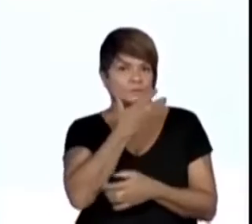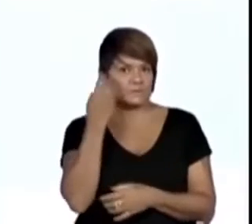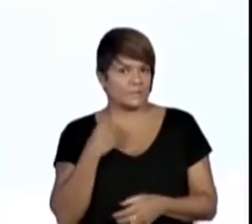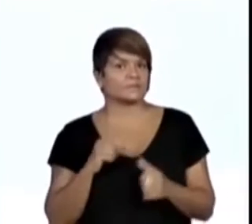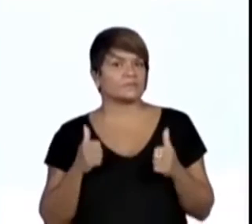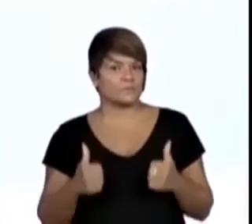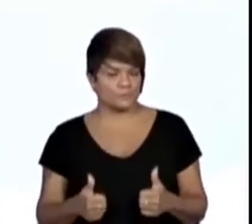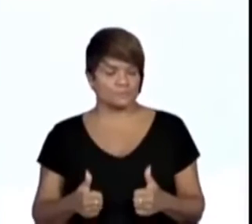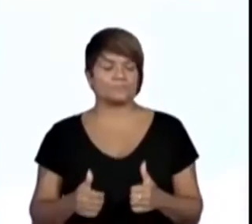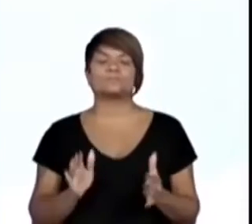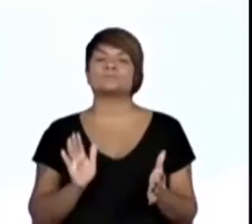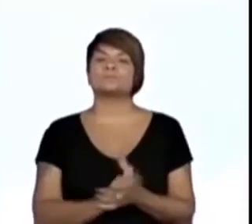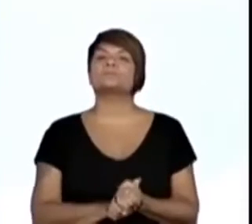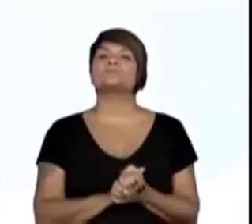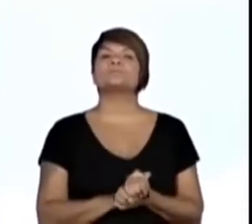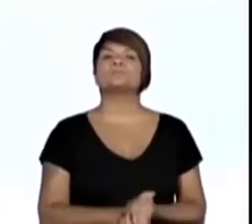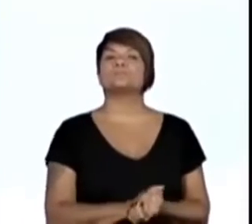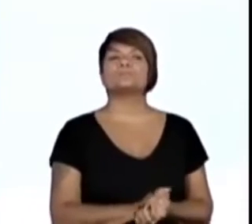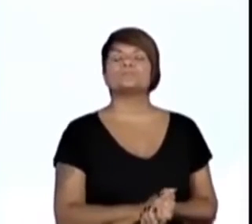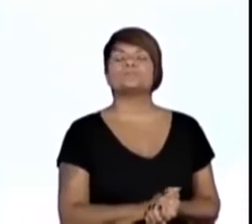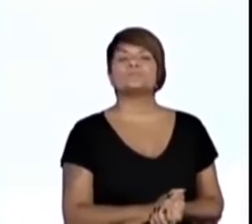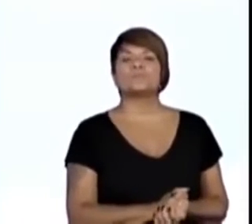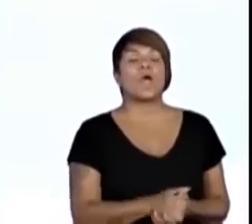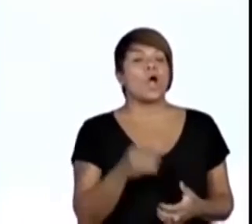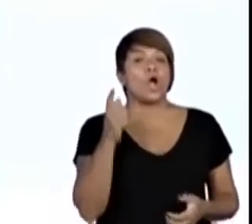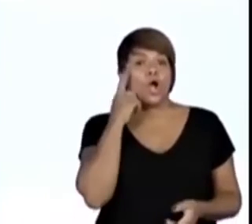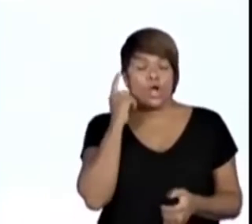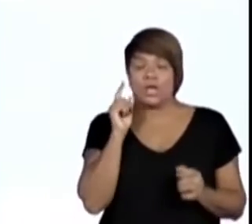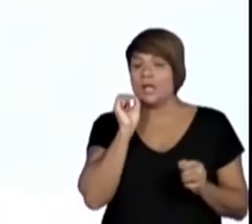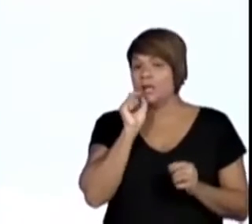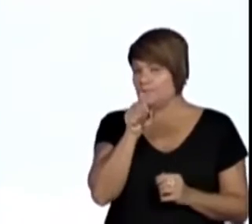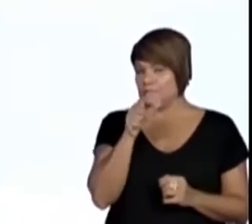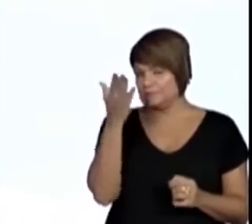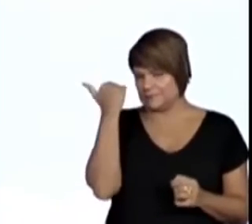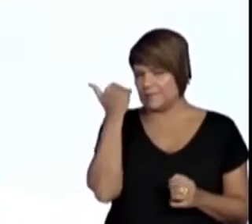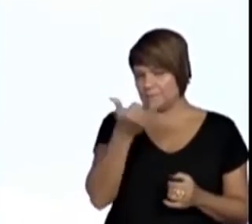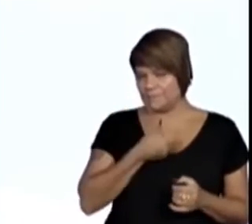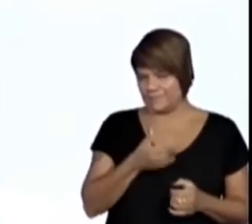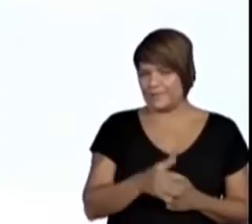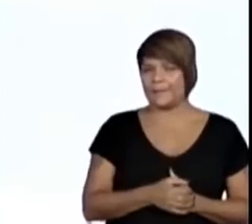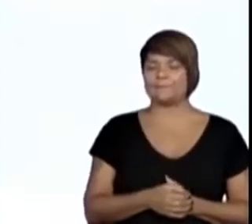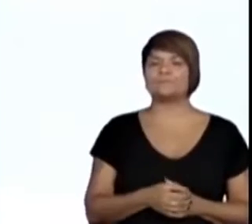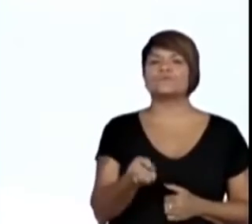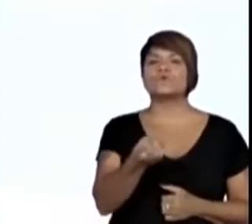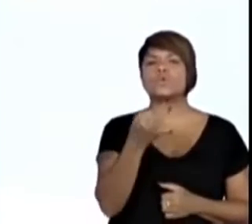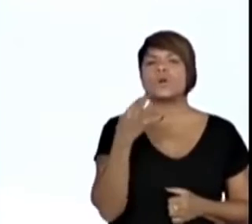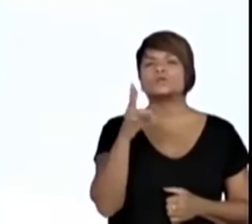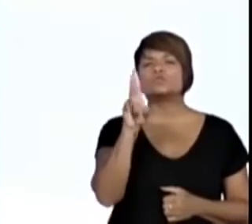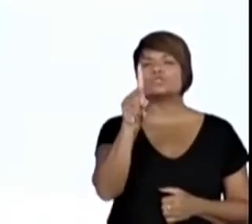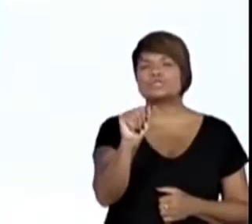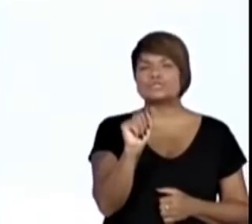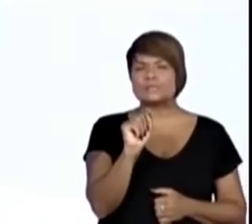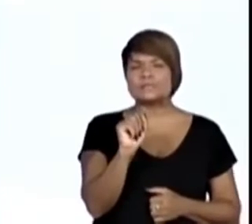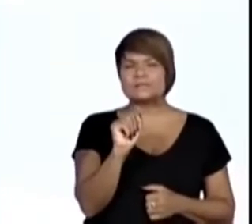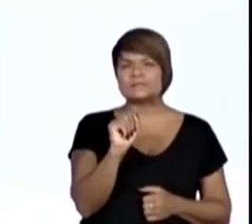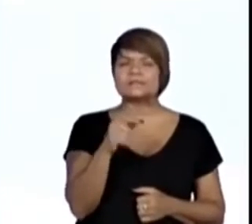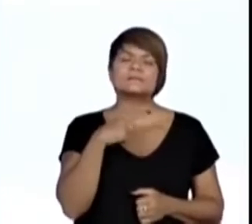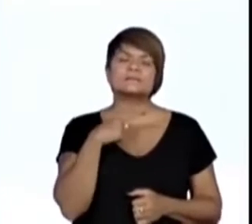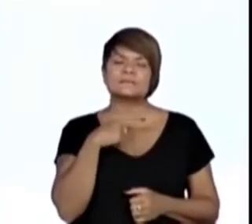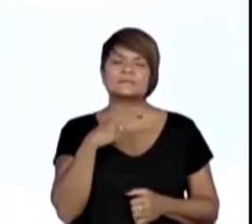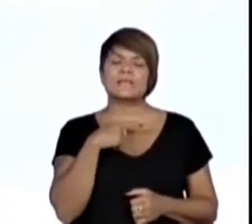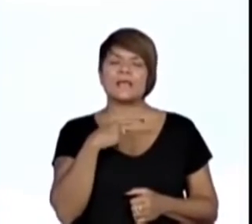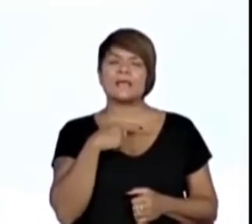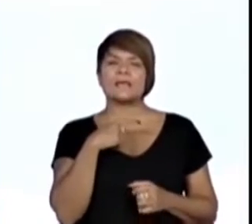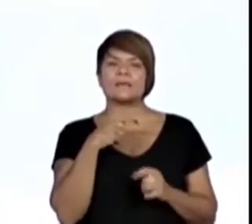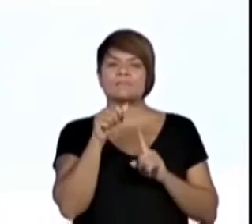tá? Muito bem. Olha só, e vocês sabem me dizer quantos dias tem o mês de março?